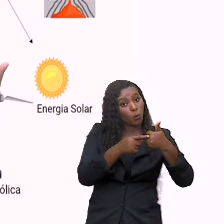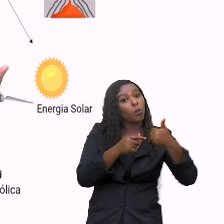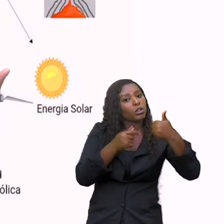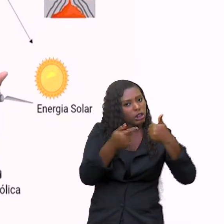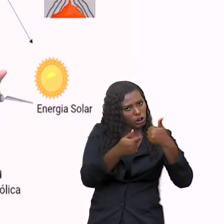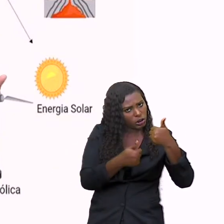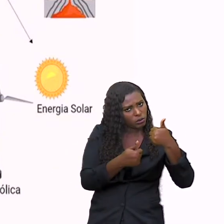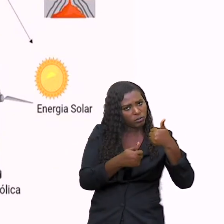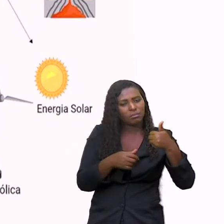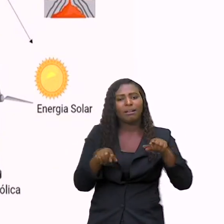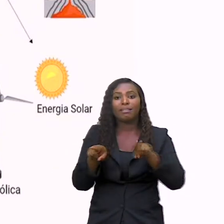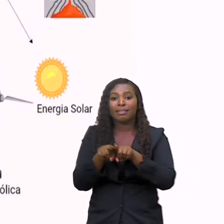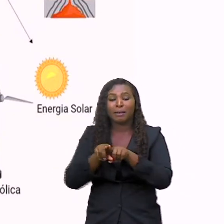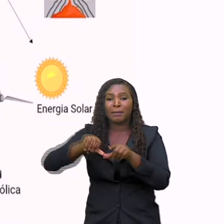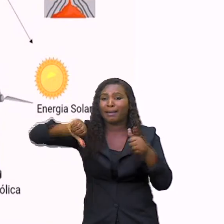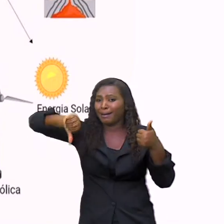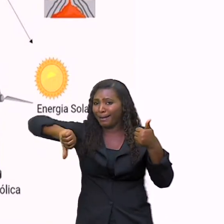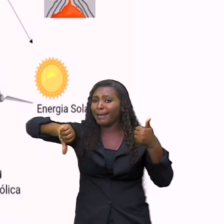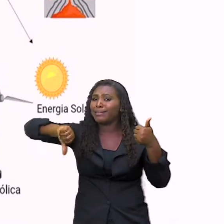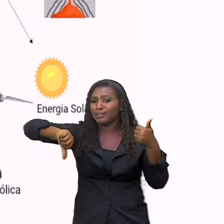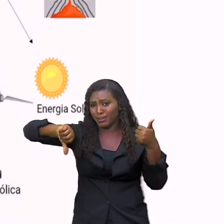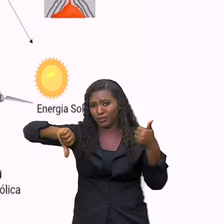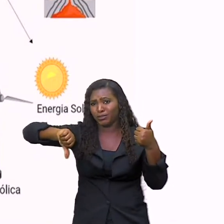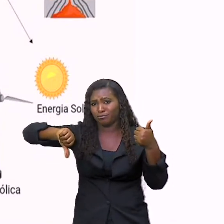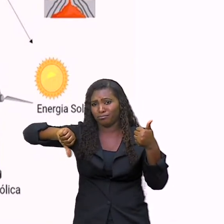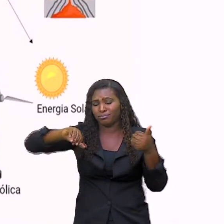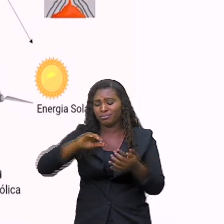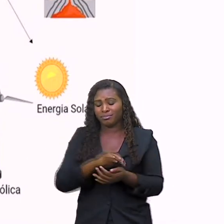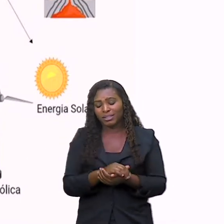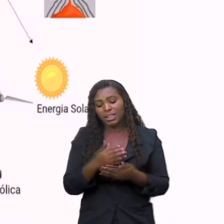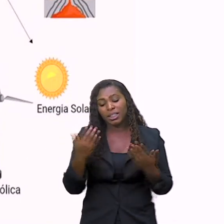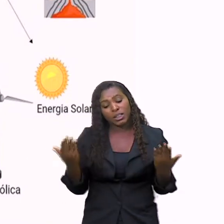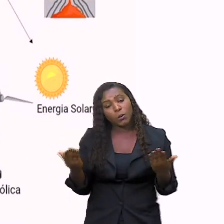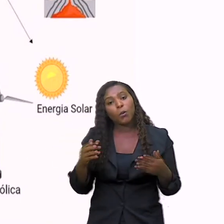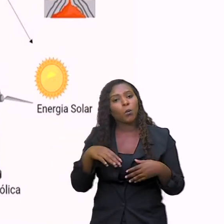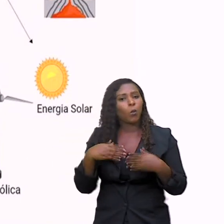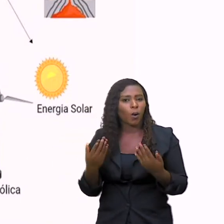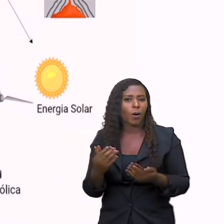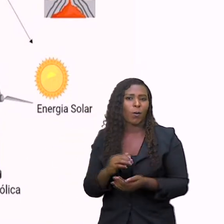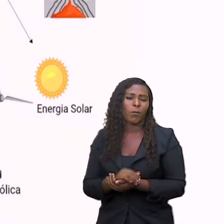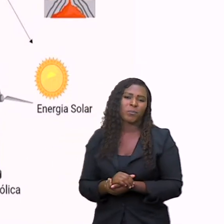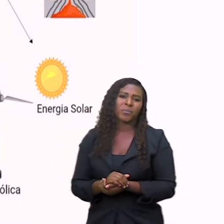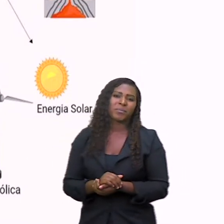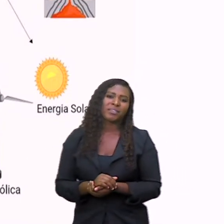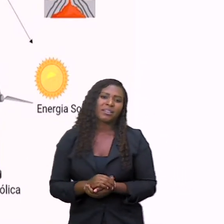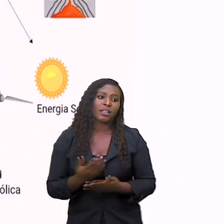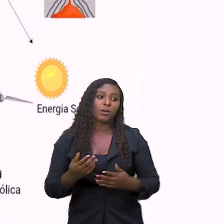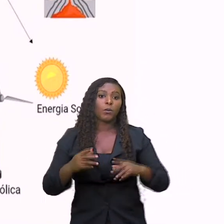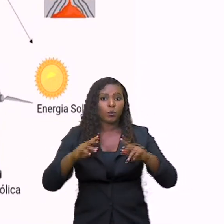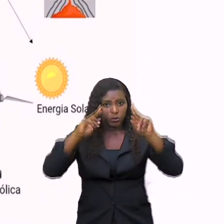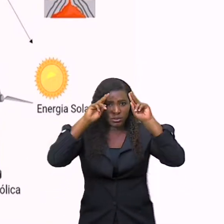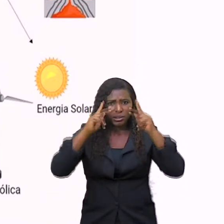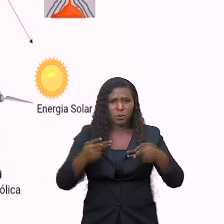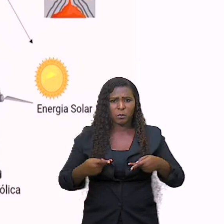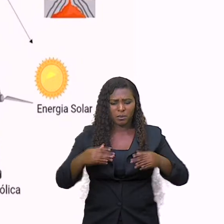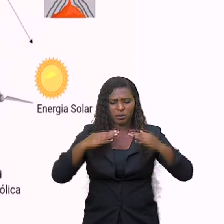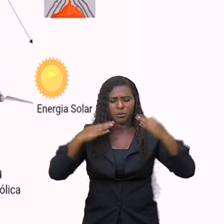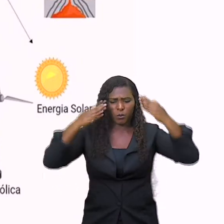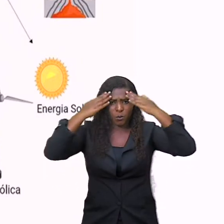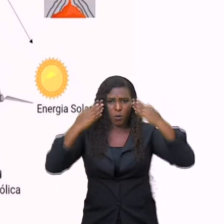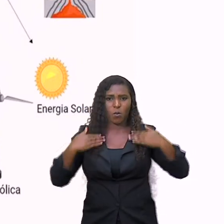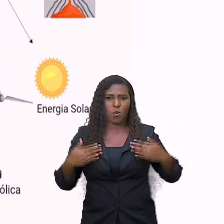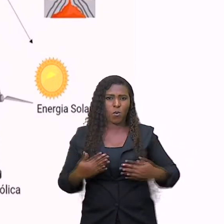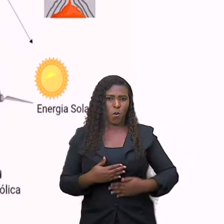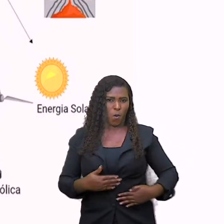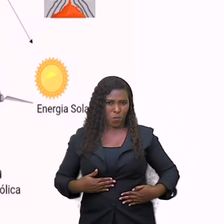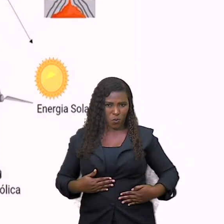grande número, de fontes de energia térmica para produzirmos energia. O corpo humano, por exemplo, ele consome